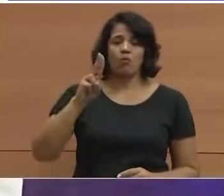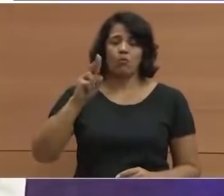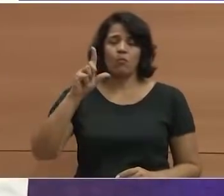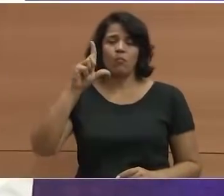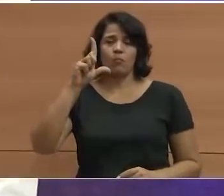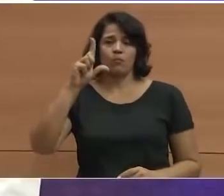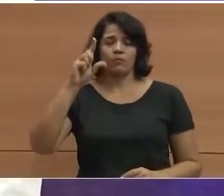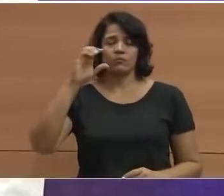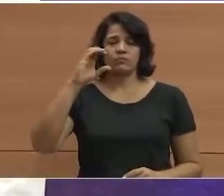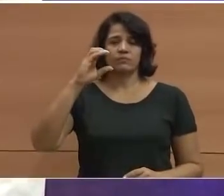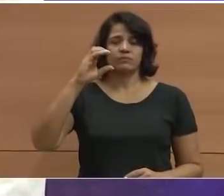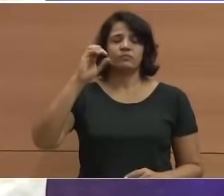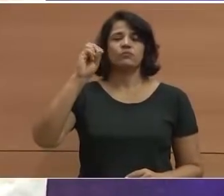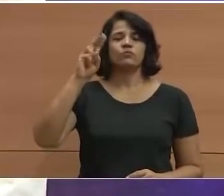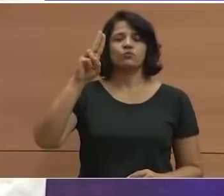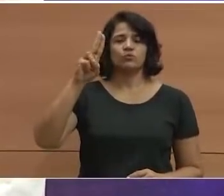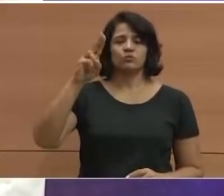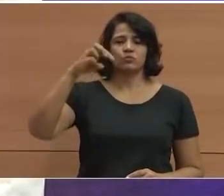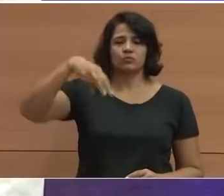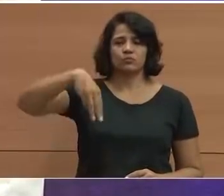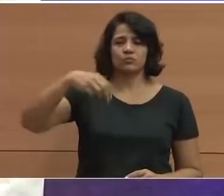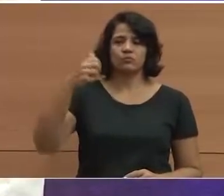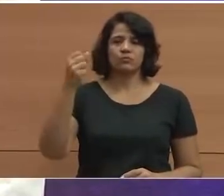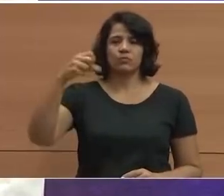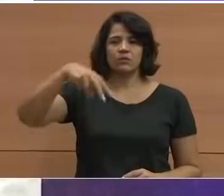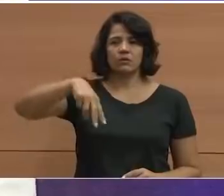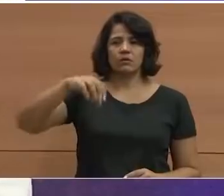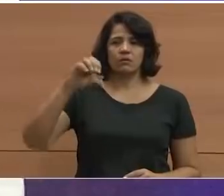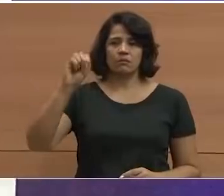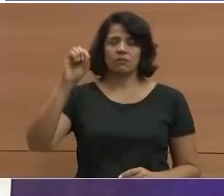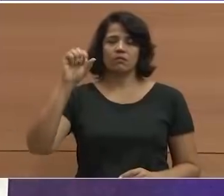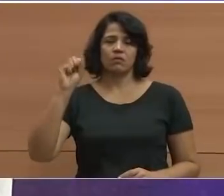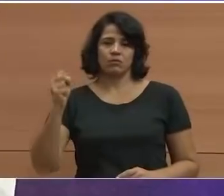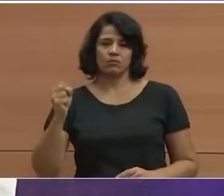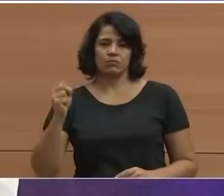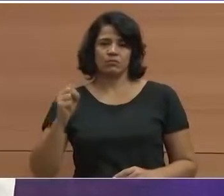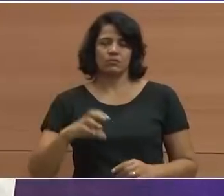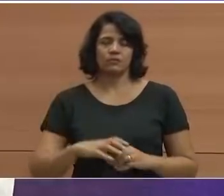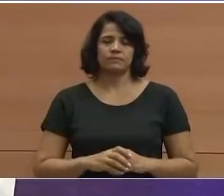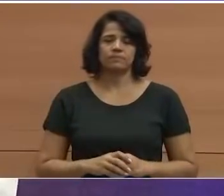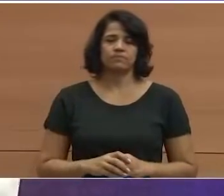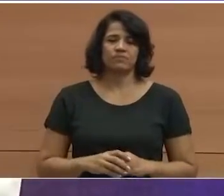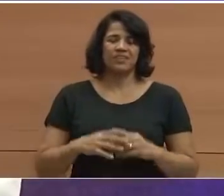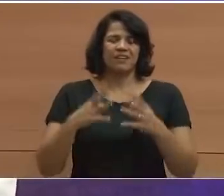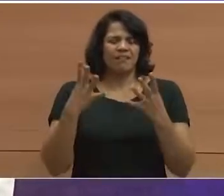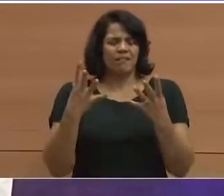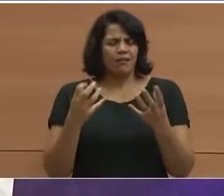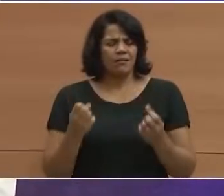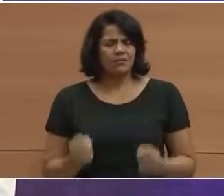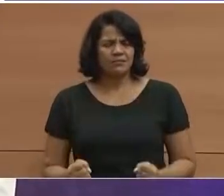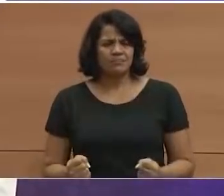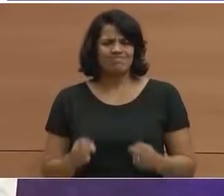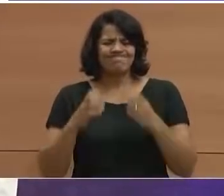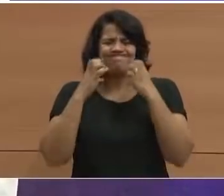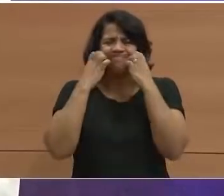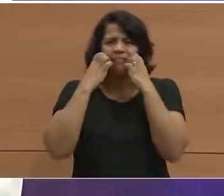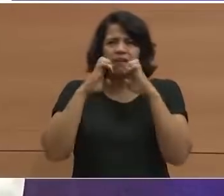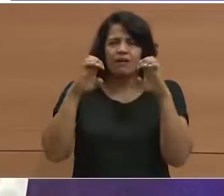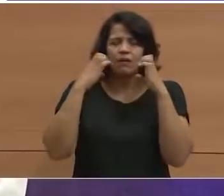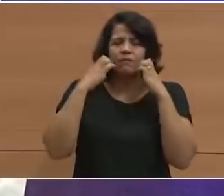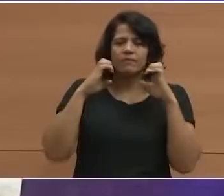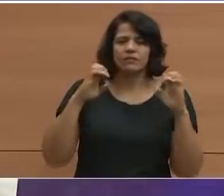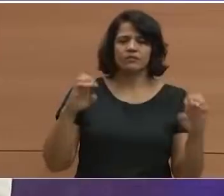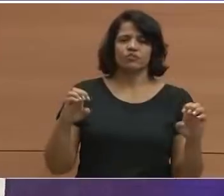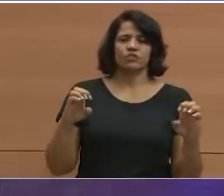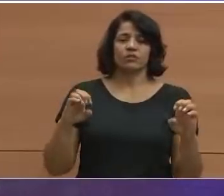se converte ao Senhor, se a sua família é bem tradicional, e seu pai for bem tradicional, ele é capaz de ser morto